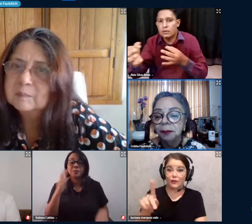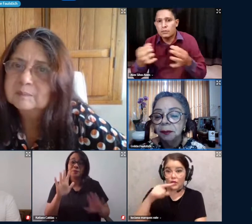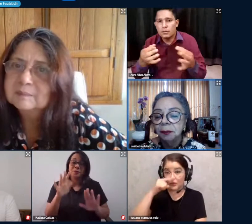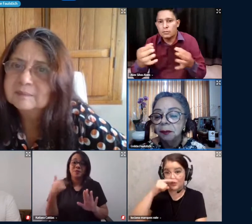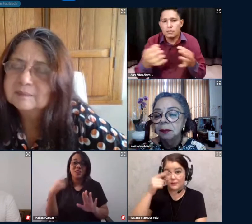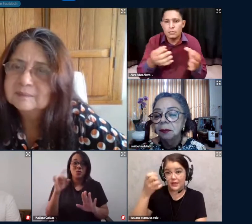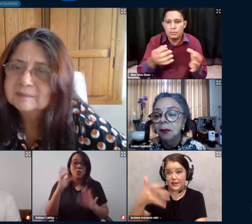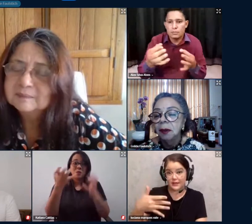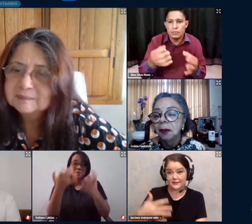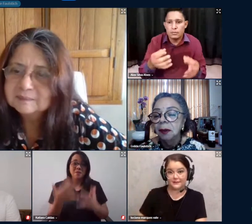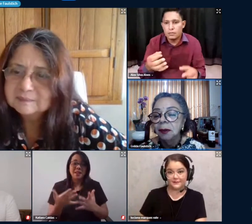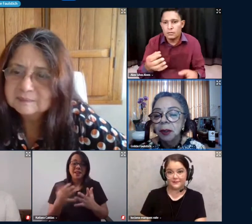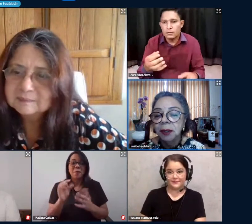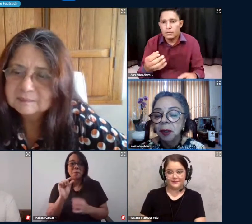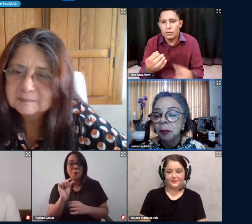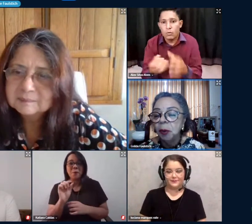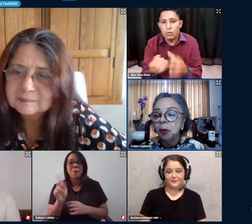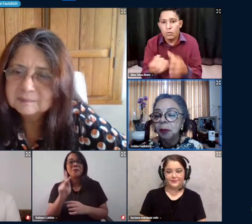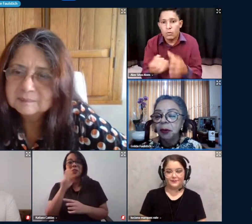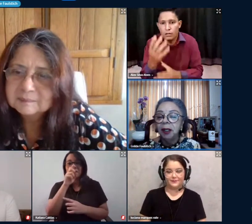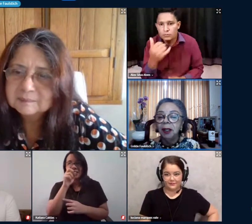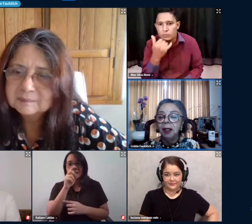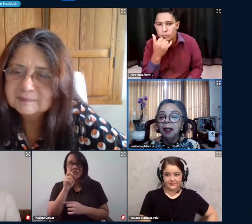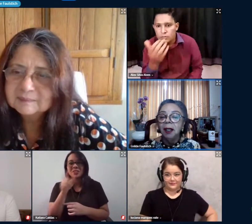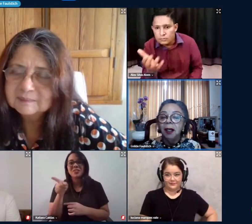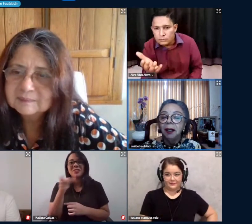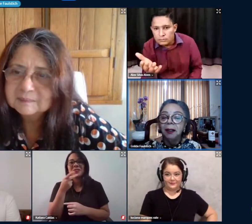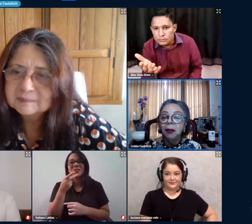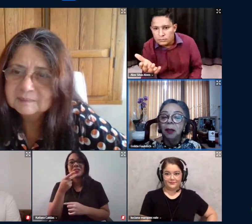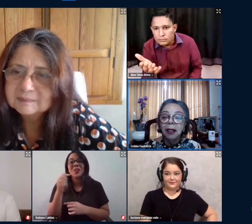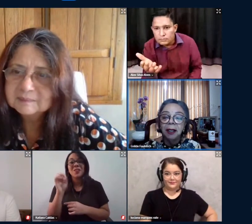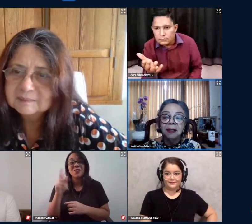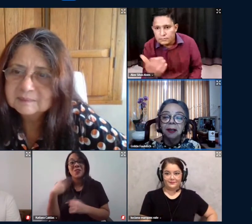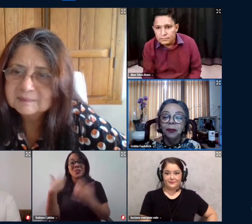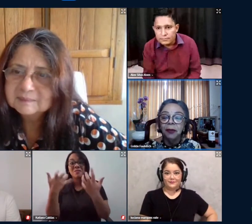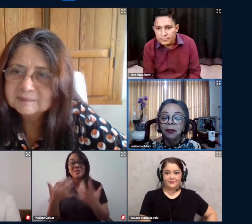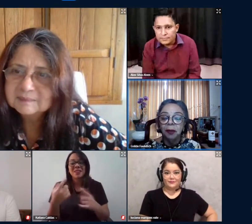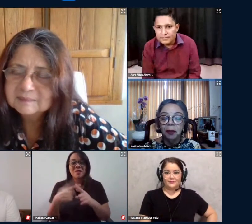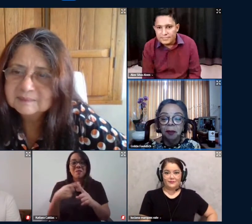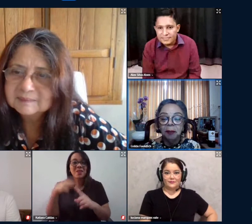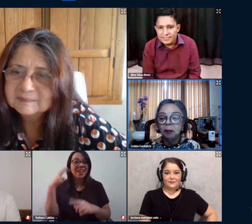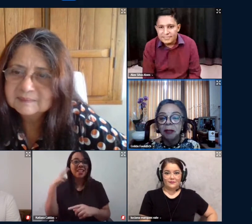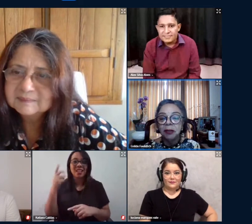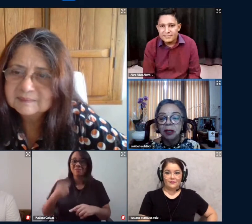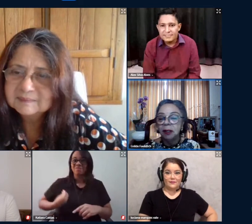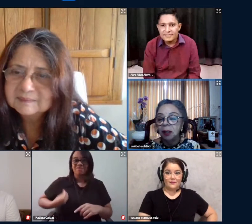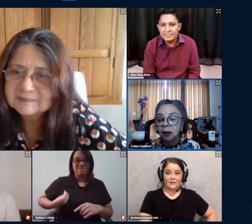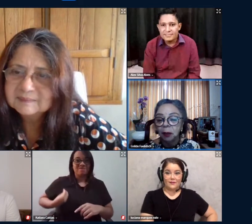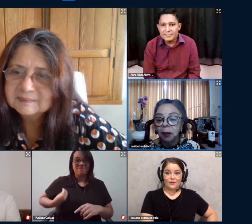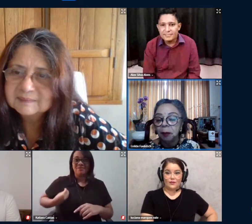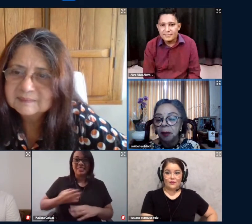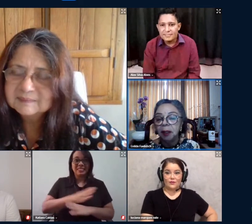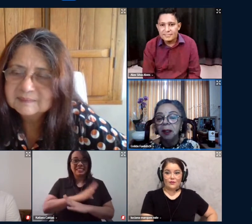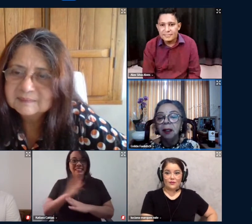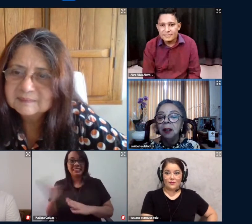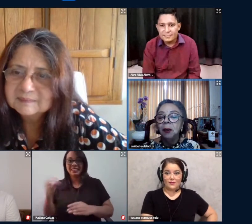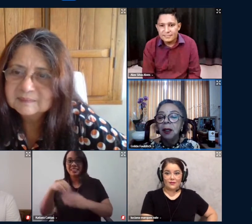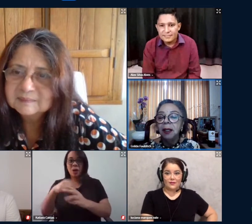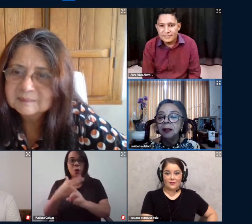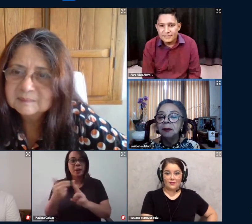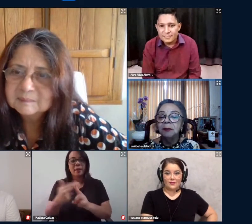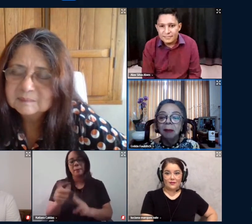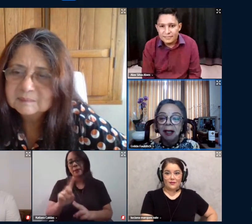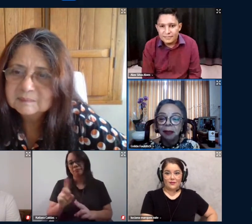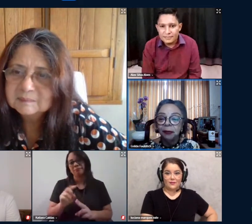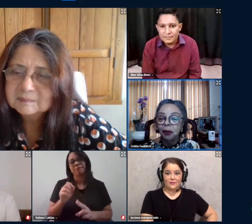pouco. Deixa eu entrar aí um pouco. O Alex não vive na UNB, não passa o dia inteiro na UNB. O